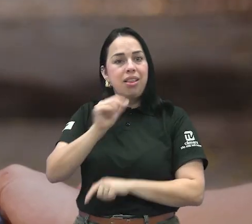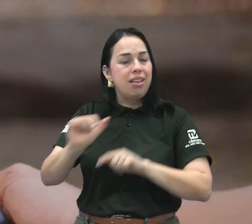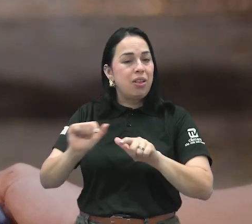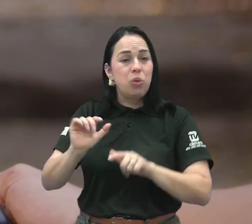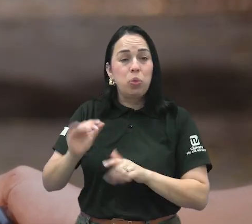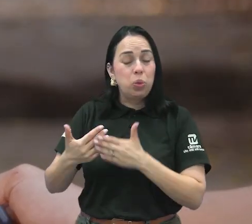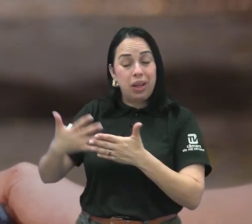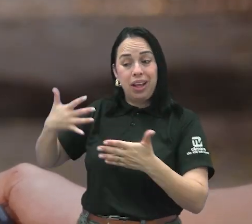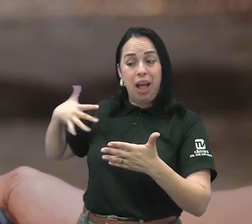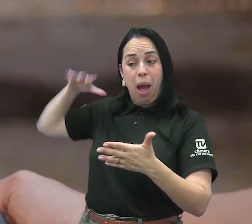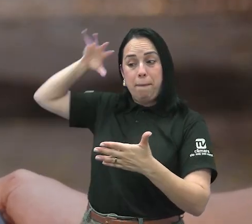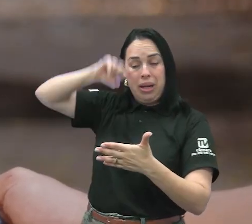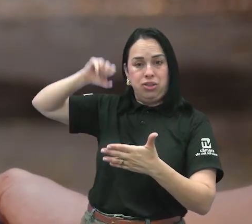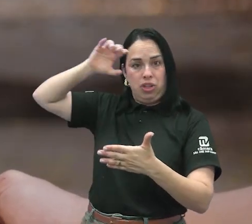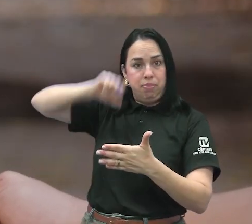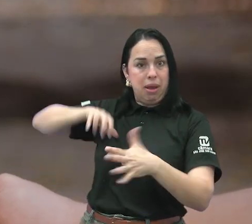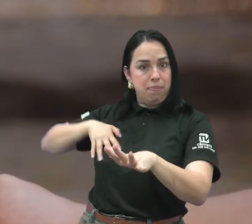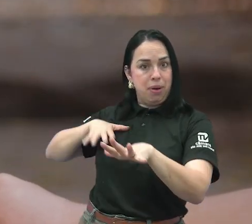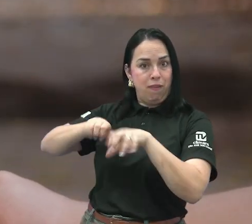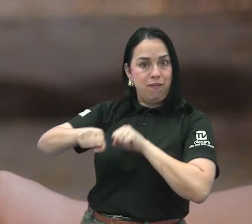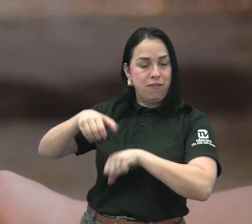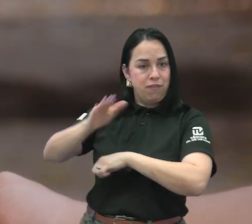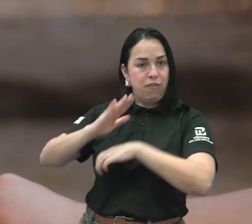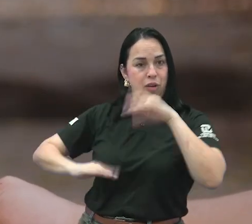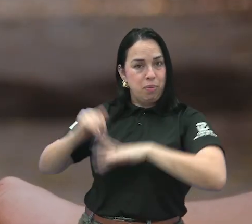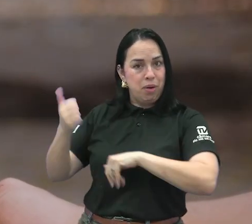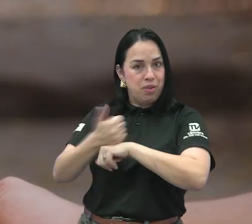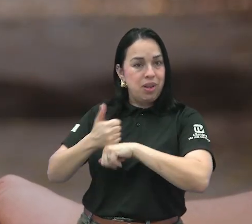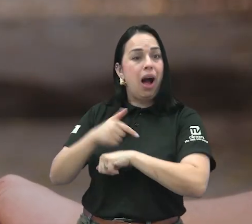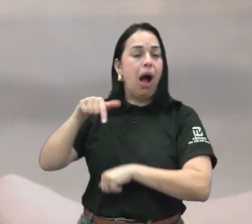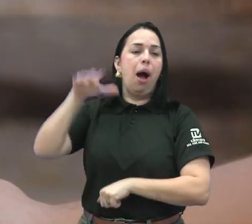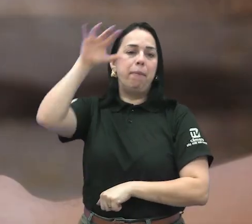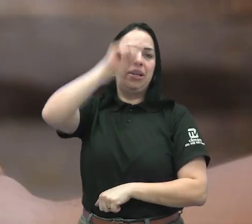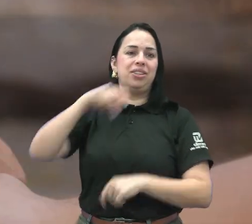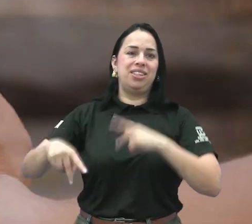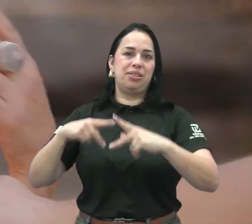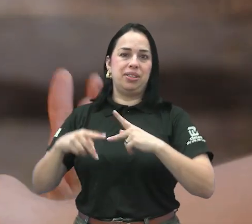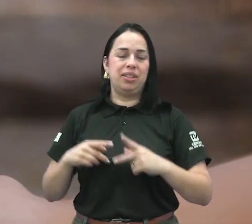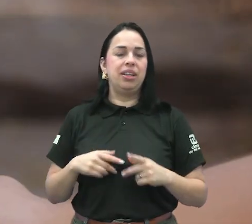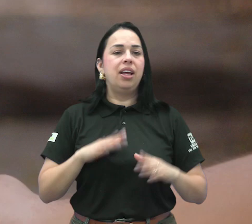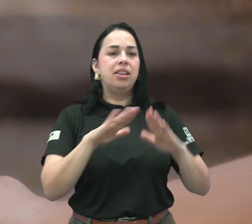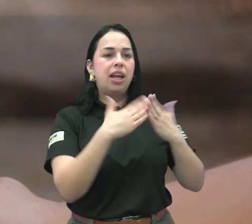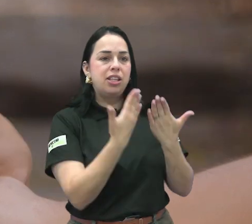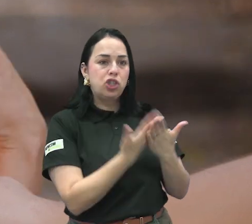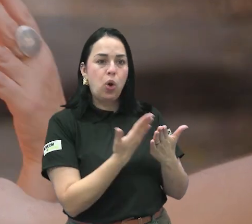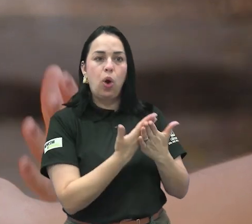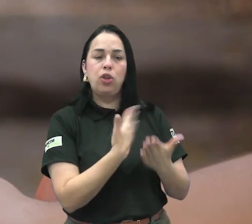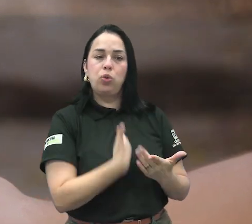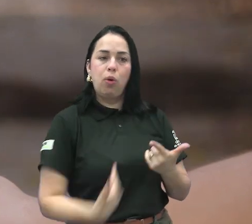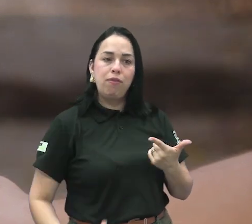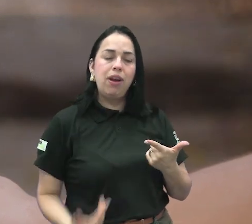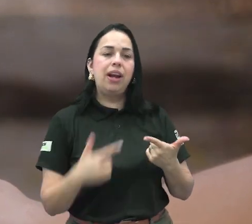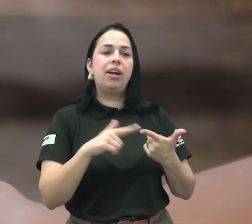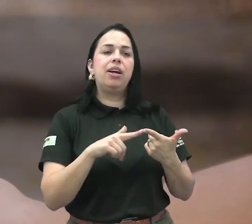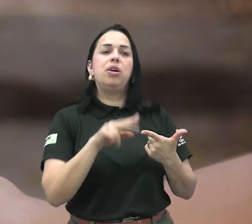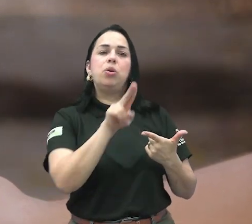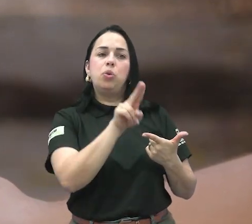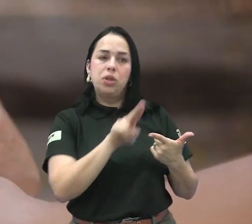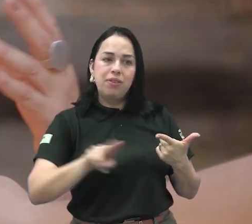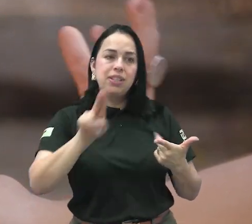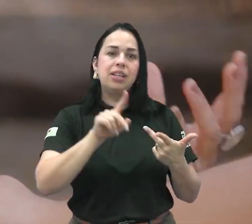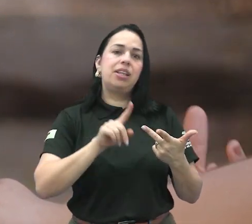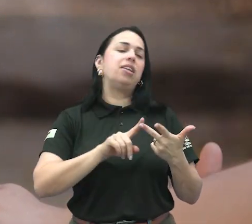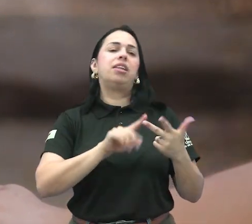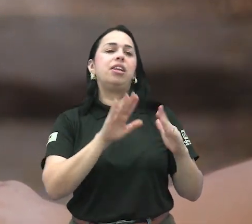de emprego, tudo que eu aprendi na minha carreira, eu aprendi aqui. A gente tem as escolas públicas, as universidades,